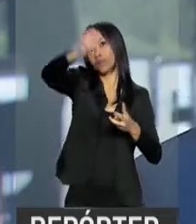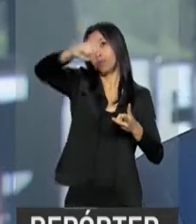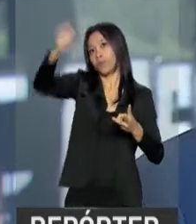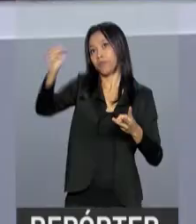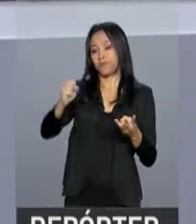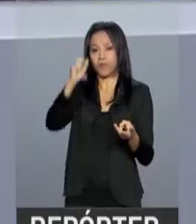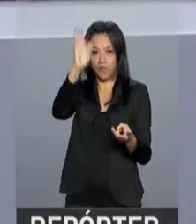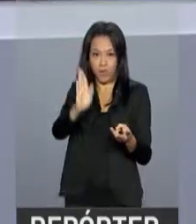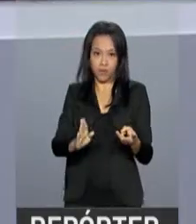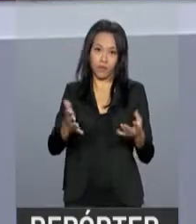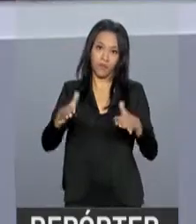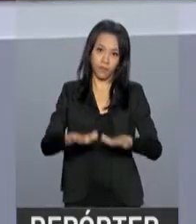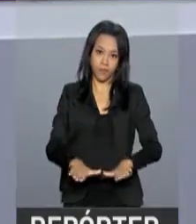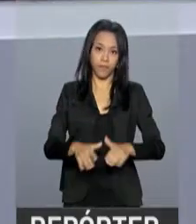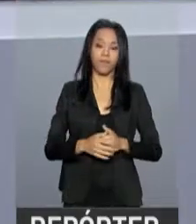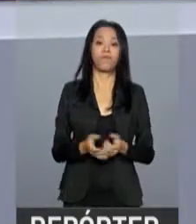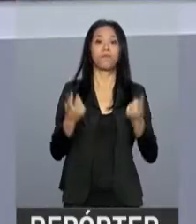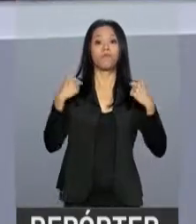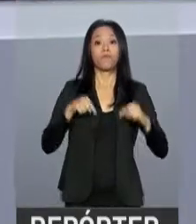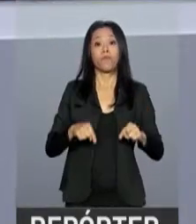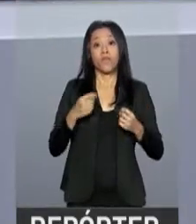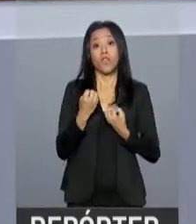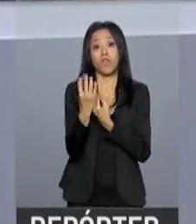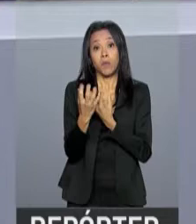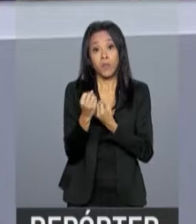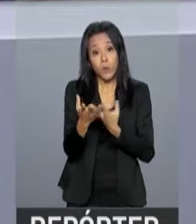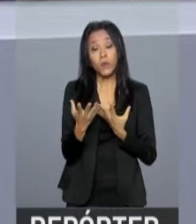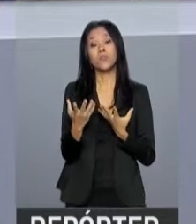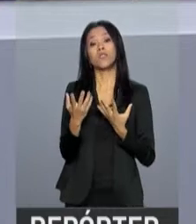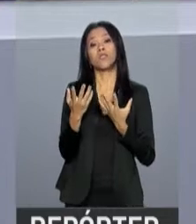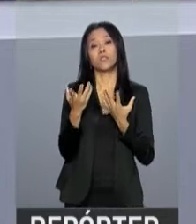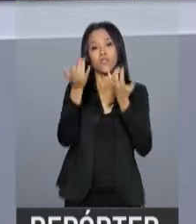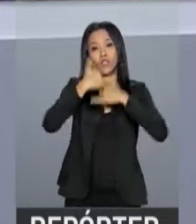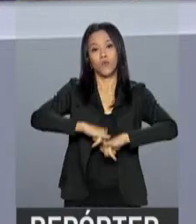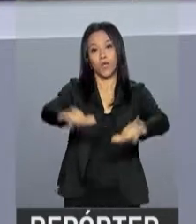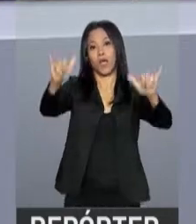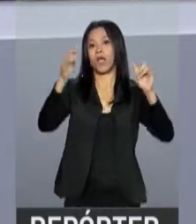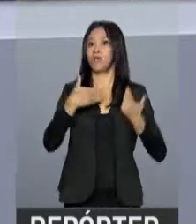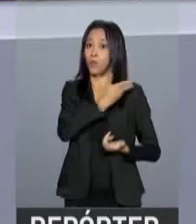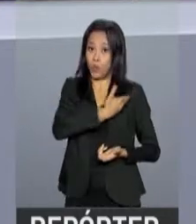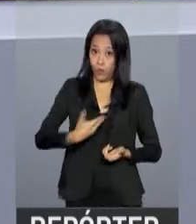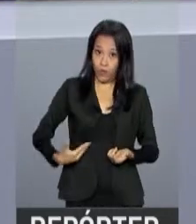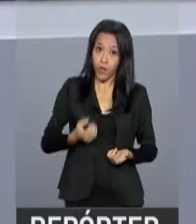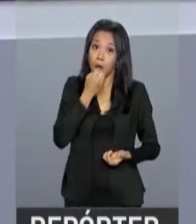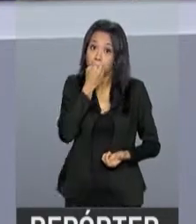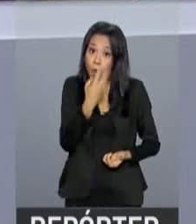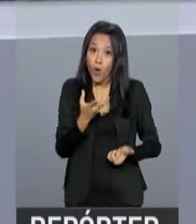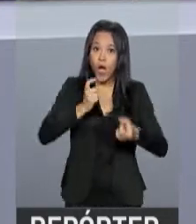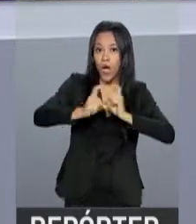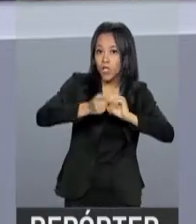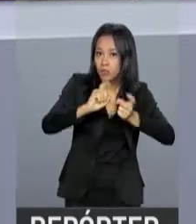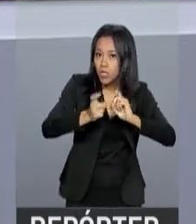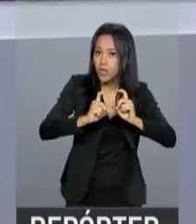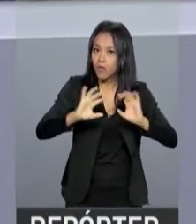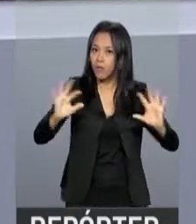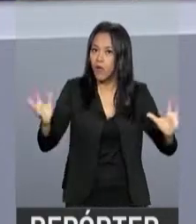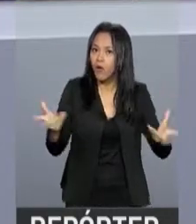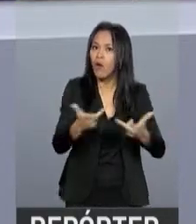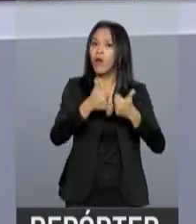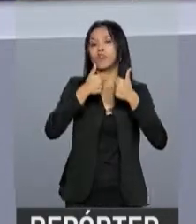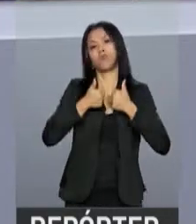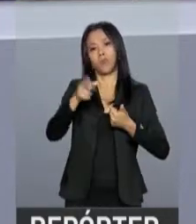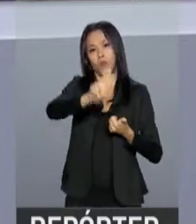idoso dados divulgados pelo governo mostram que a boa gestão das informações é importante para otimizar recursos